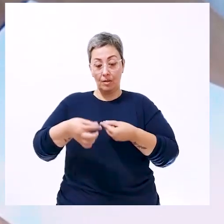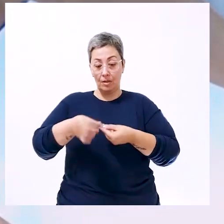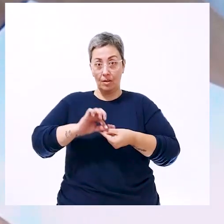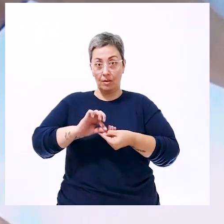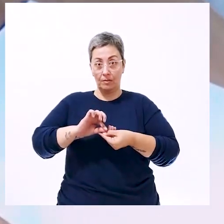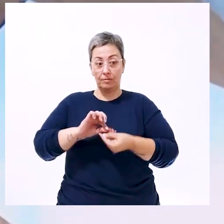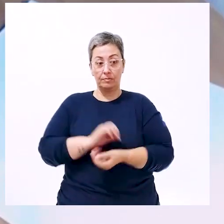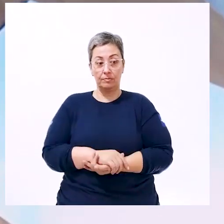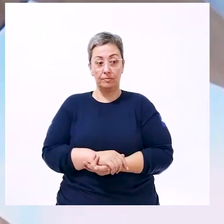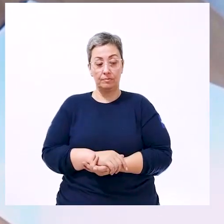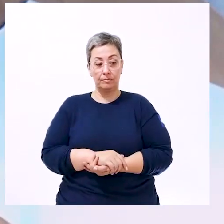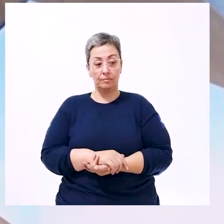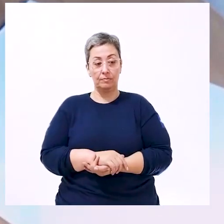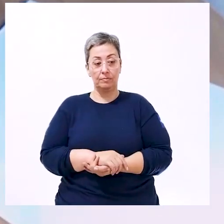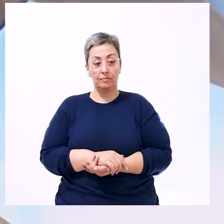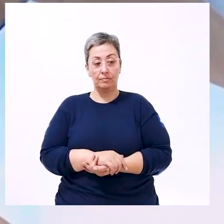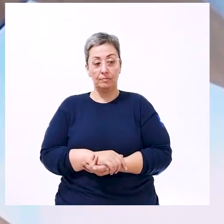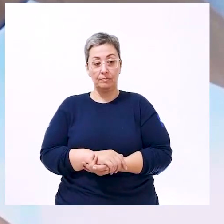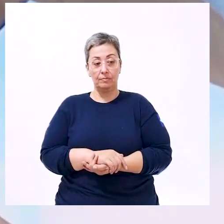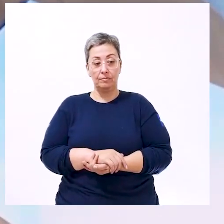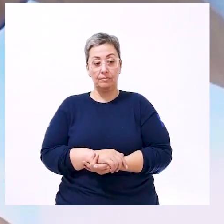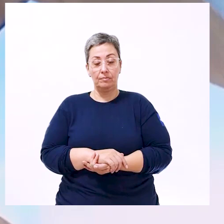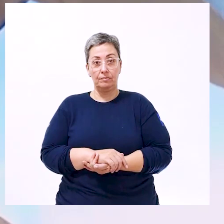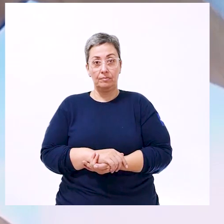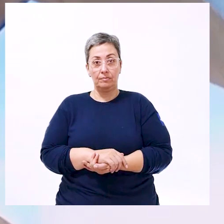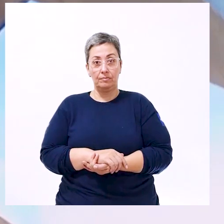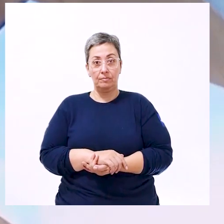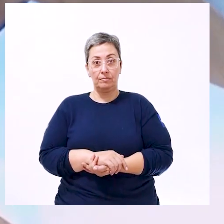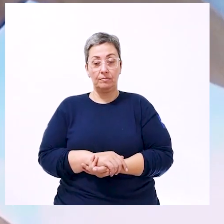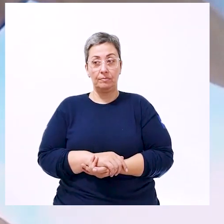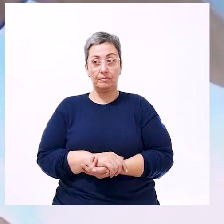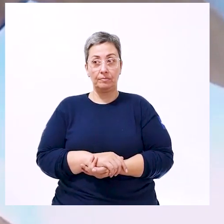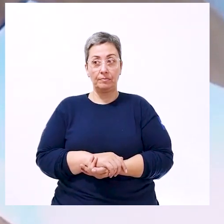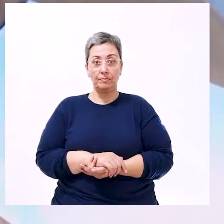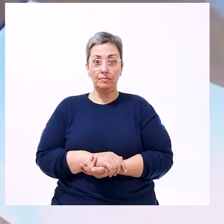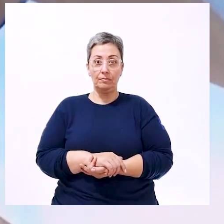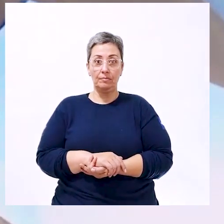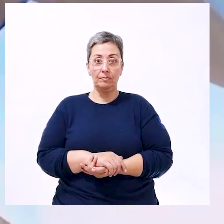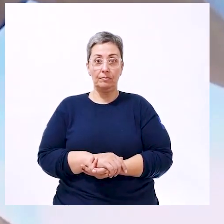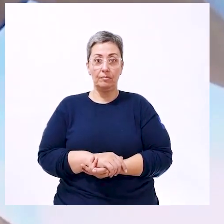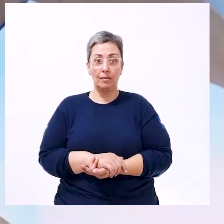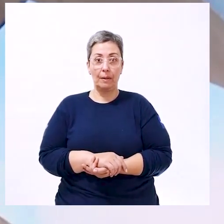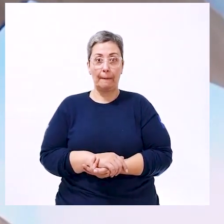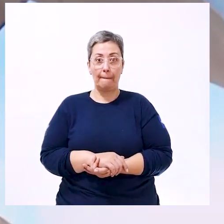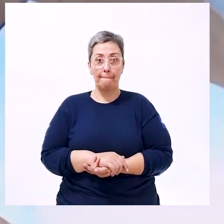Depois vire o papel e repita o que foi feito e feche.